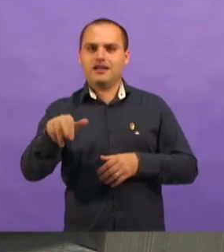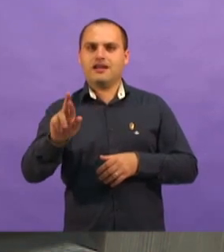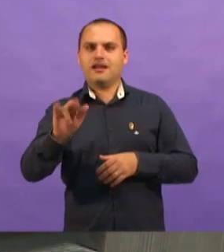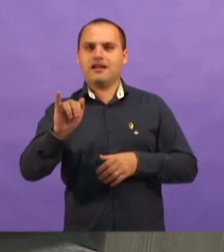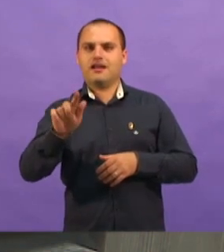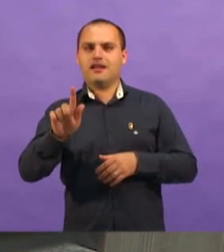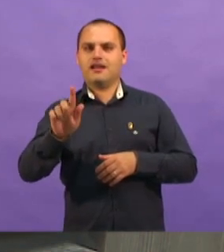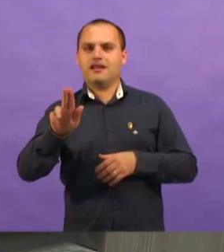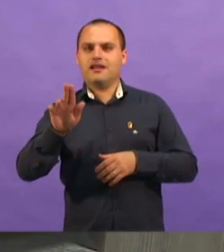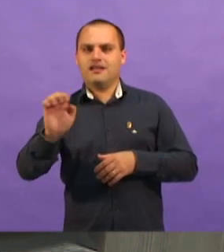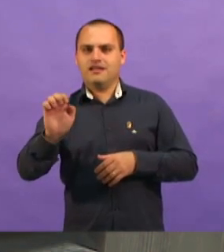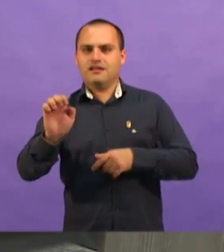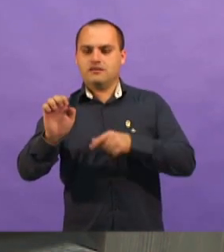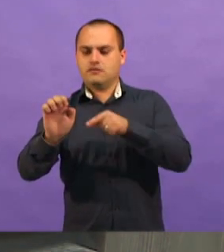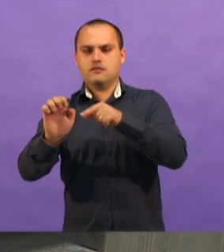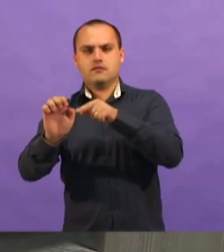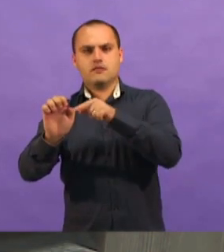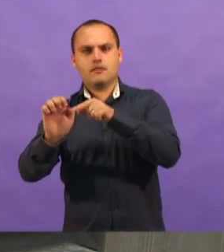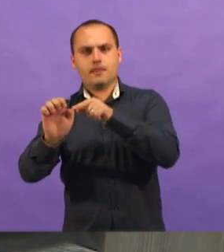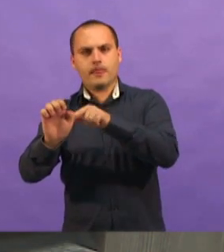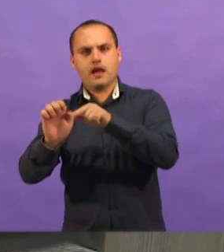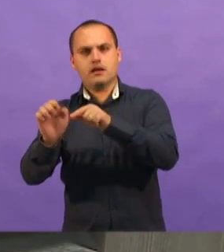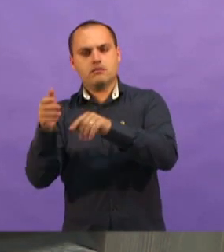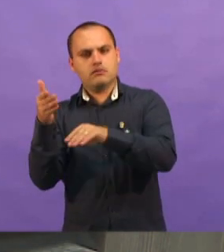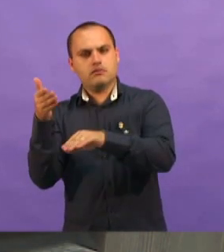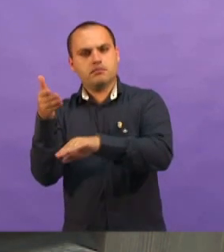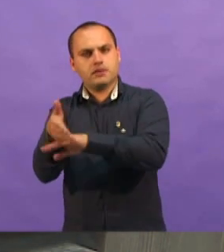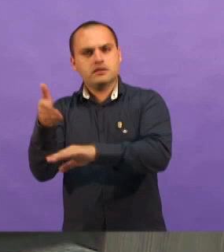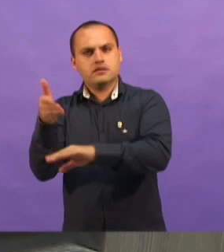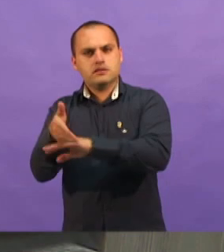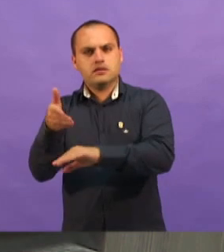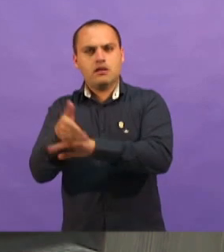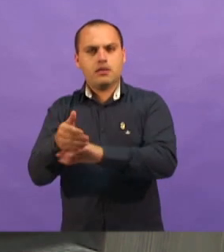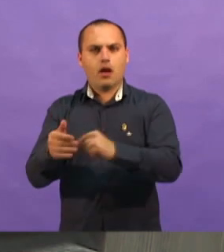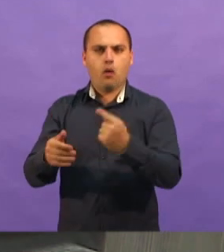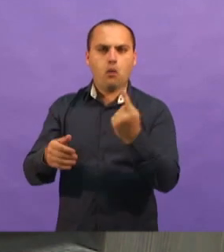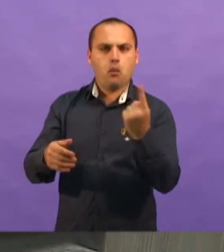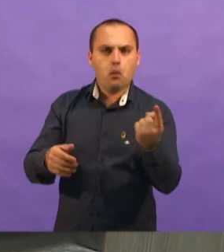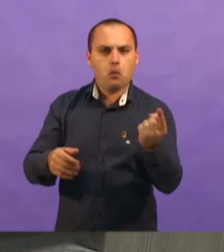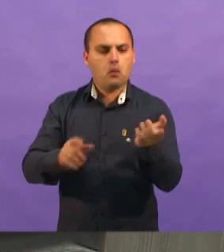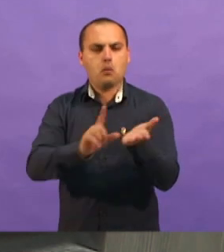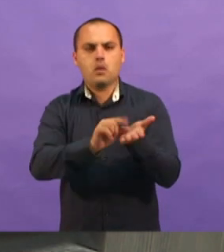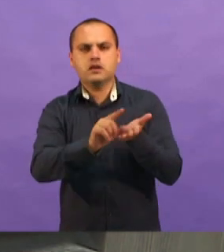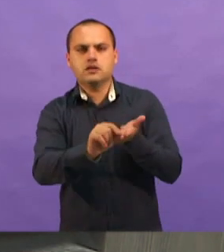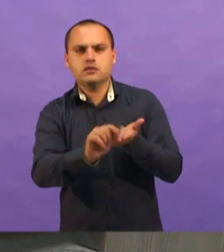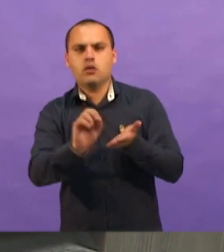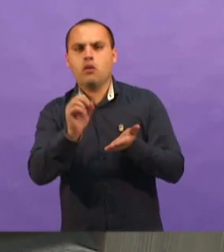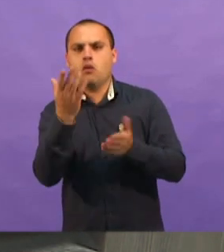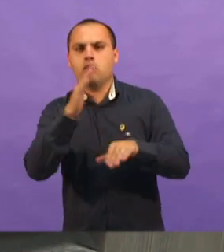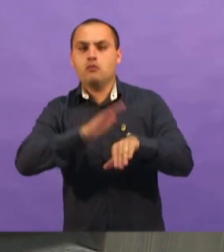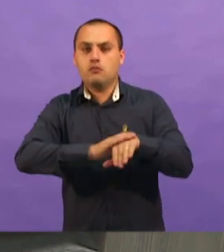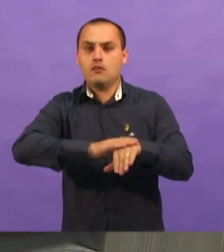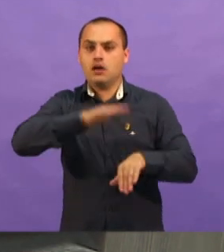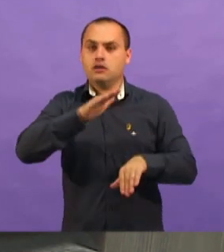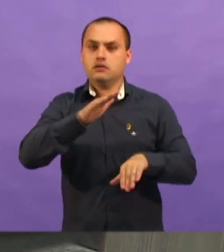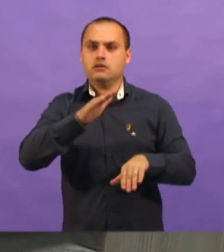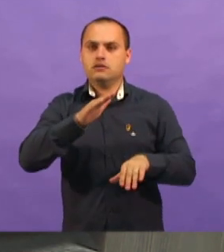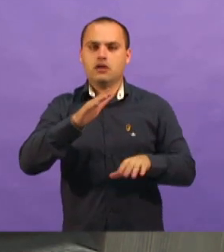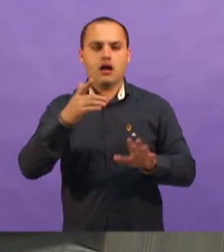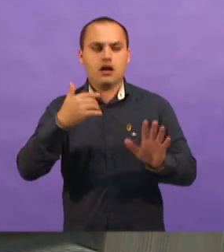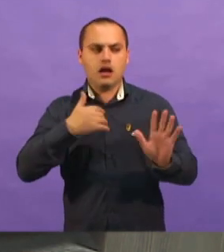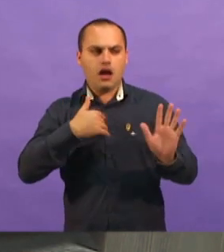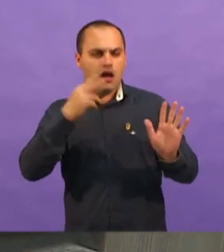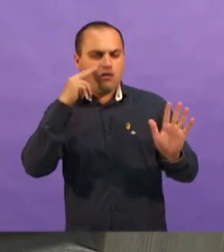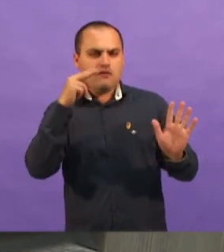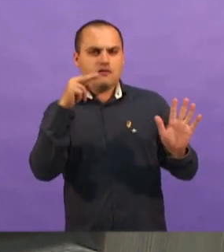com mais até artigos que eu não faço nem ideia de onde ele conseguiu. Claro que eu faço porque depois eu leio as